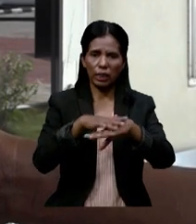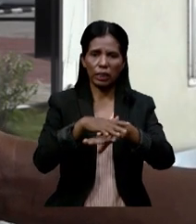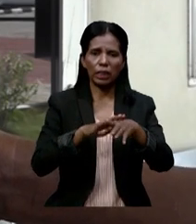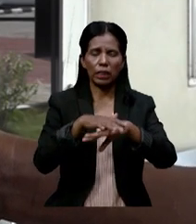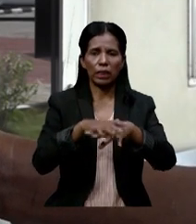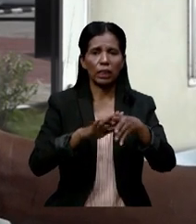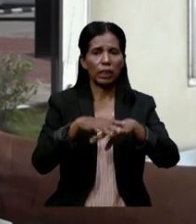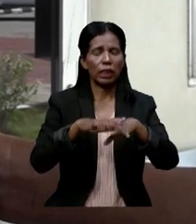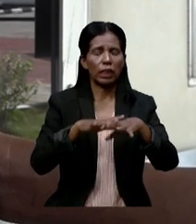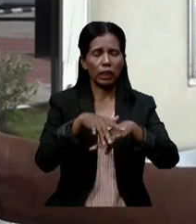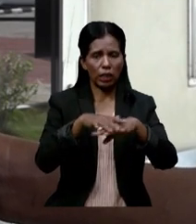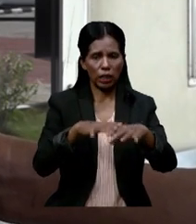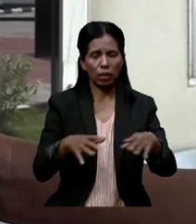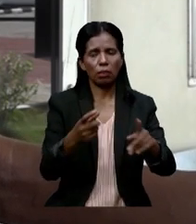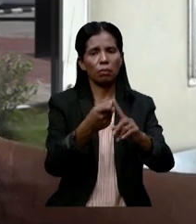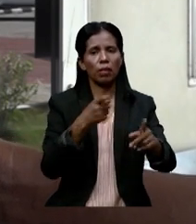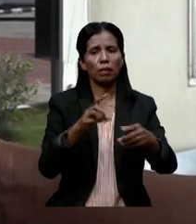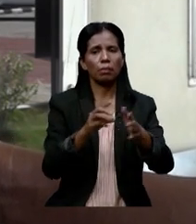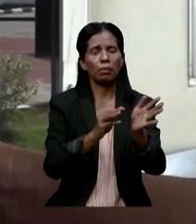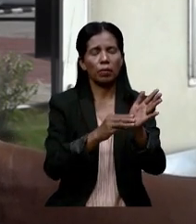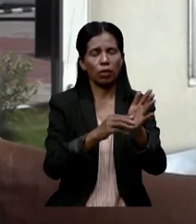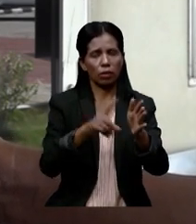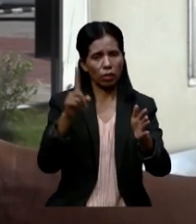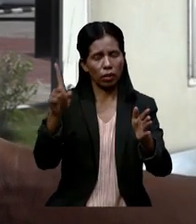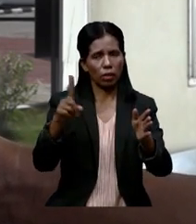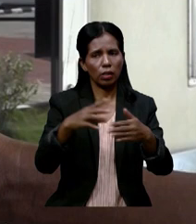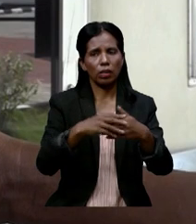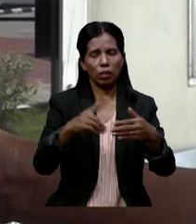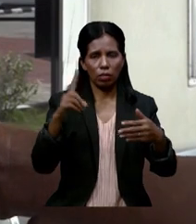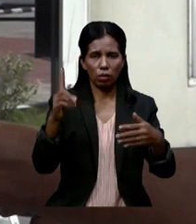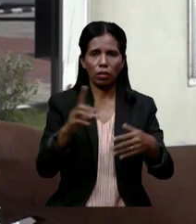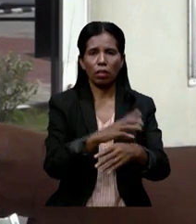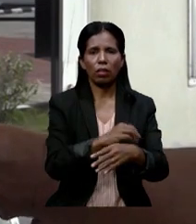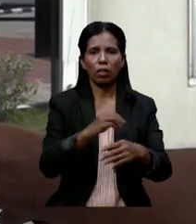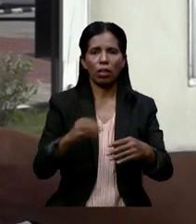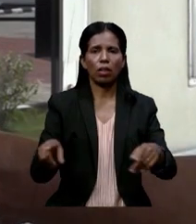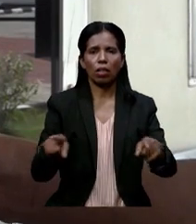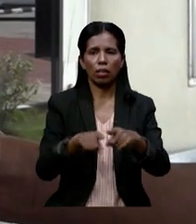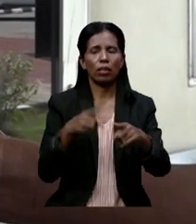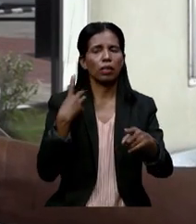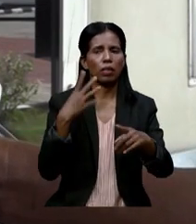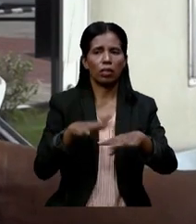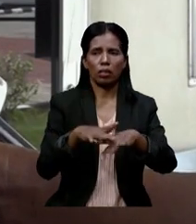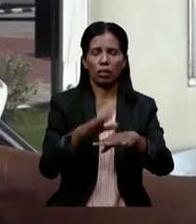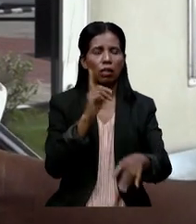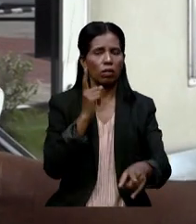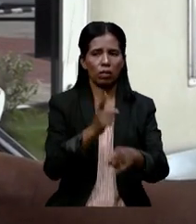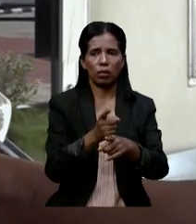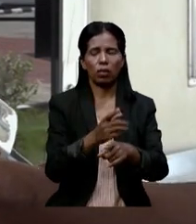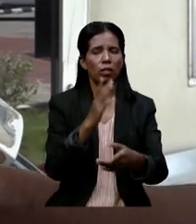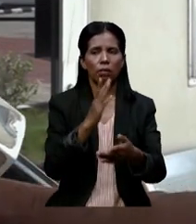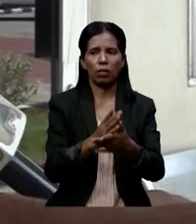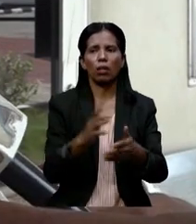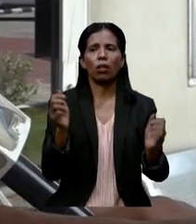mas tama, mas ho metro, $1 depois ho motiva ne bem hanesan ho itania tais ne claro caras hamate ho